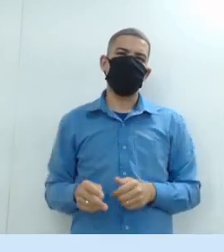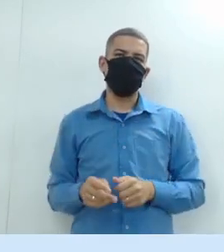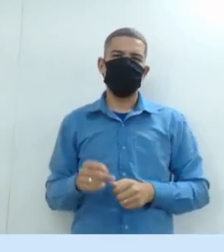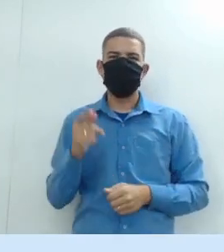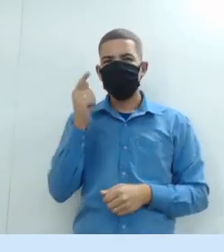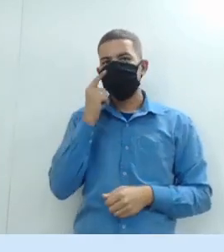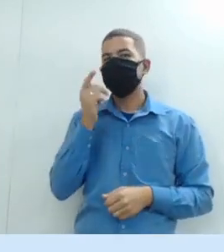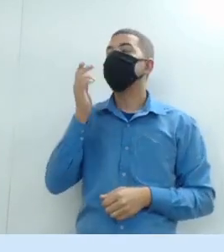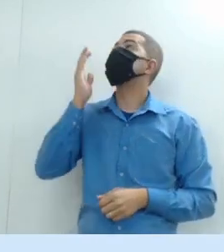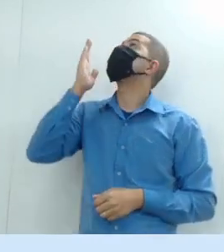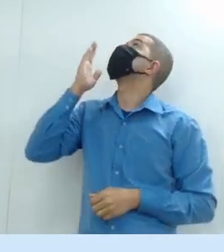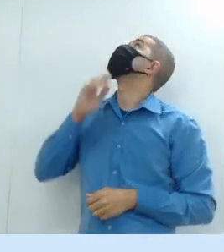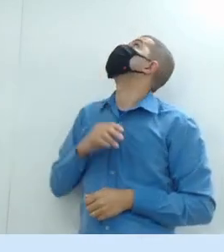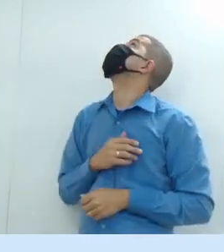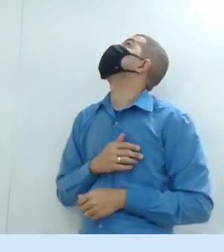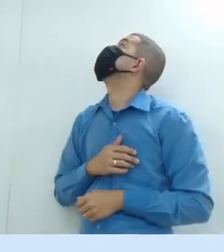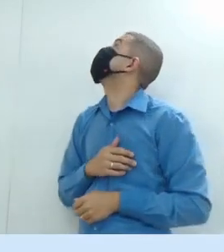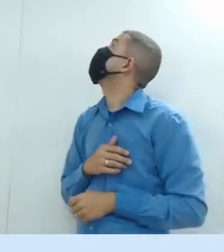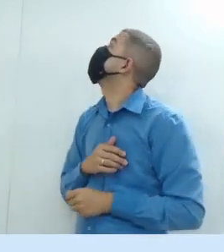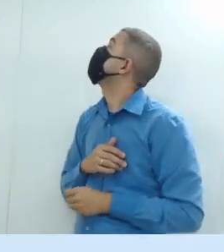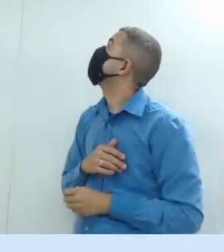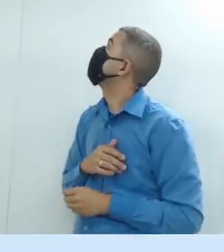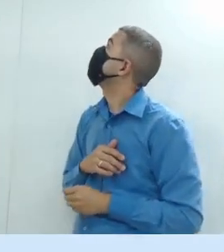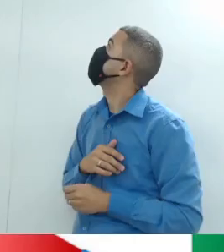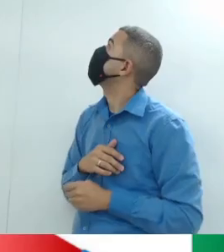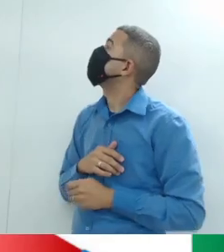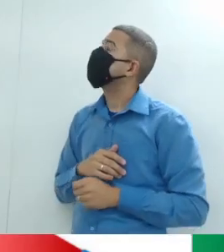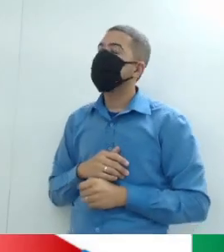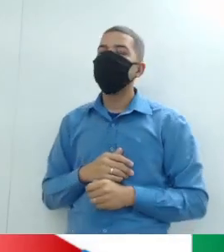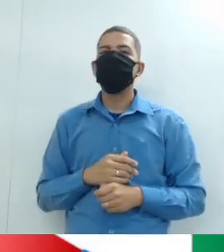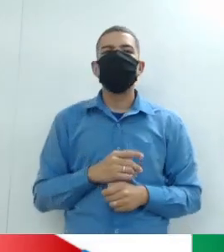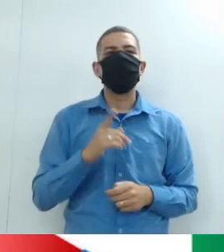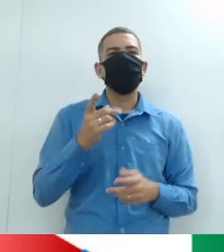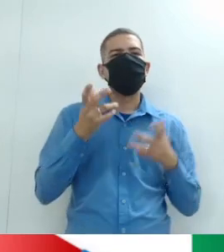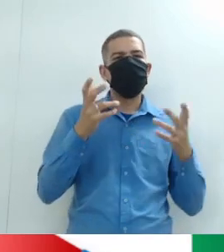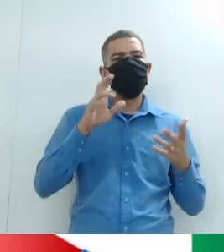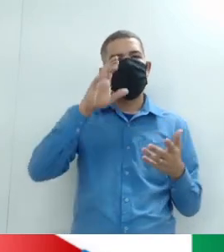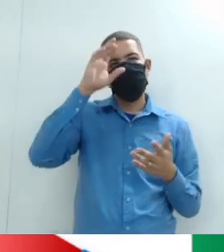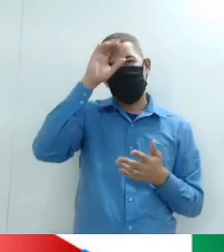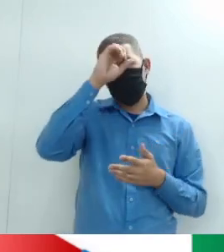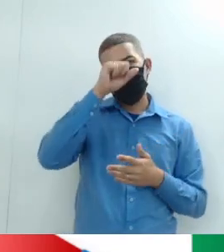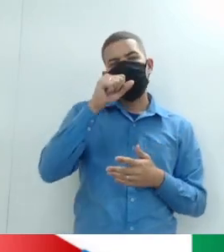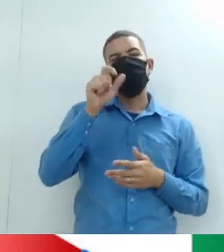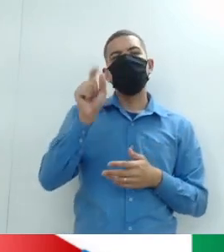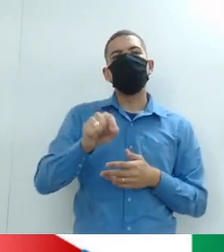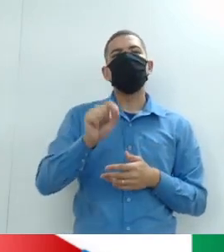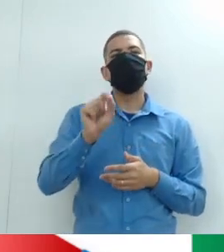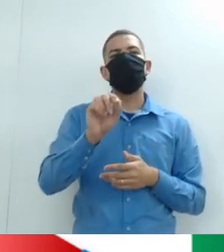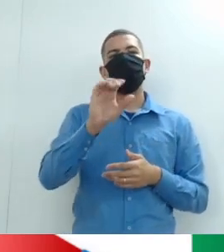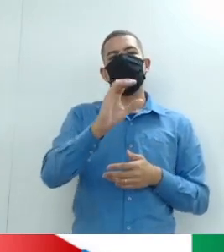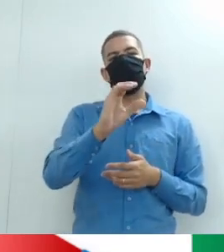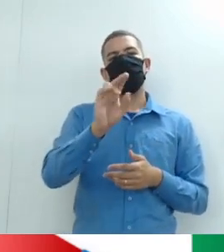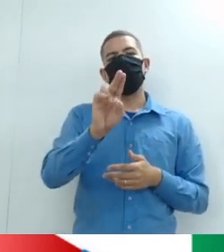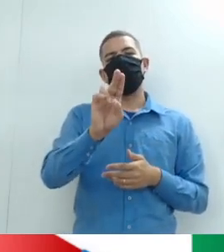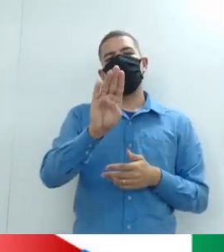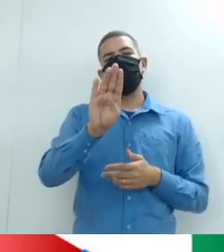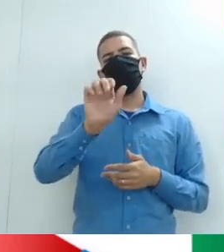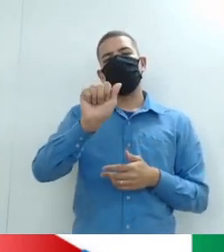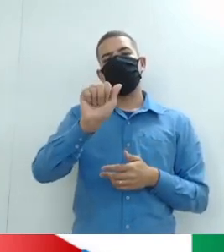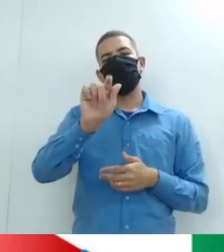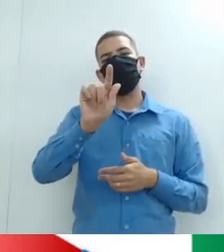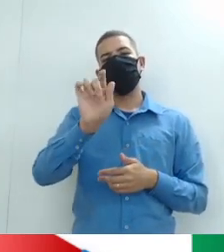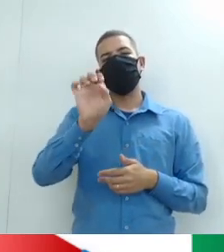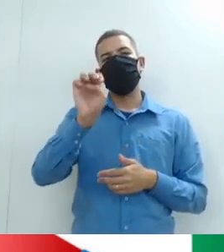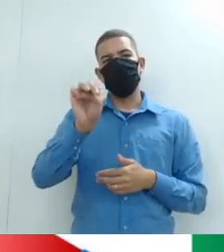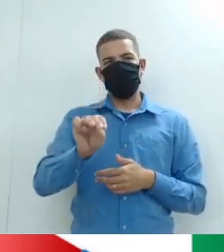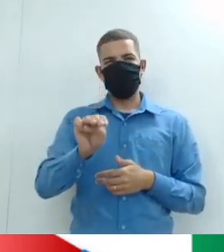vão aprender muito sobre isso. Vocês vão aprender uma coisa chamada sobre cubagem. Aprende aí comigo sobre cubagem, é